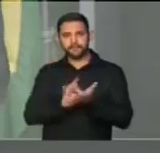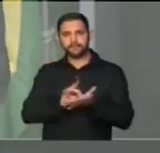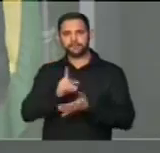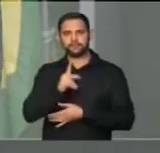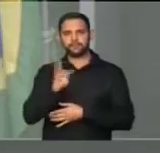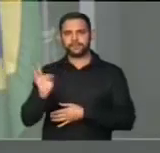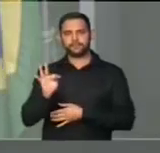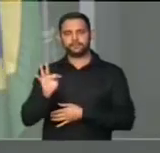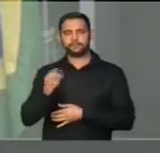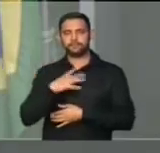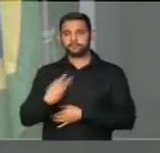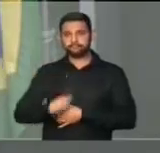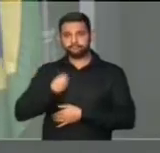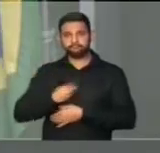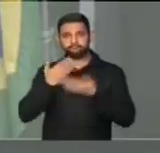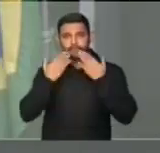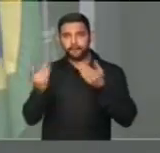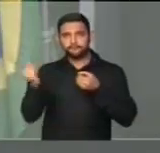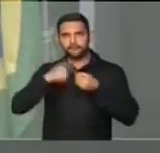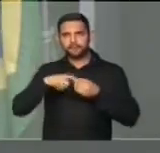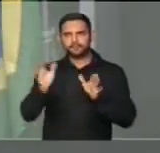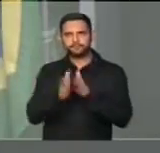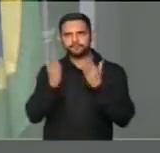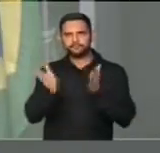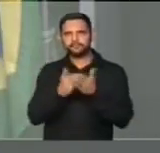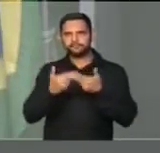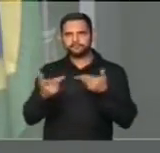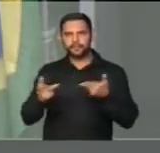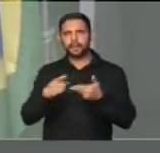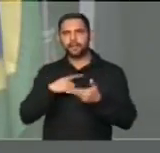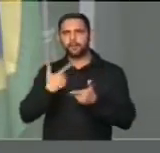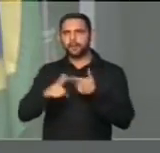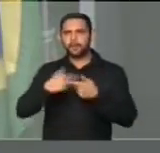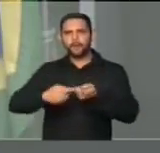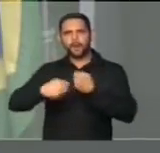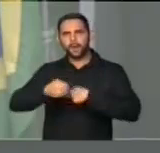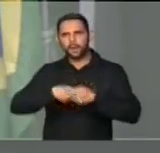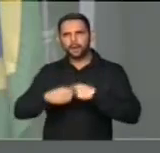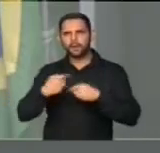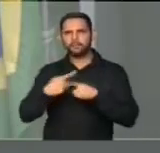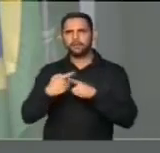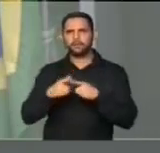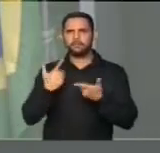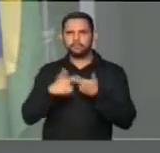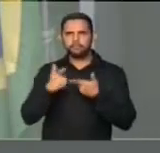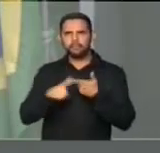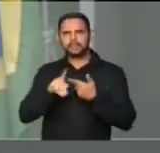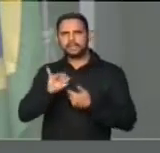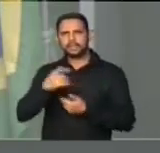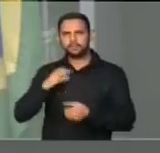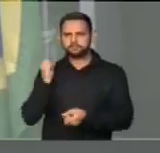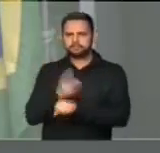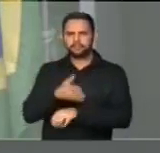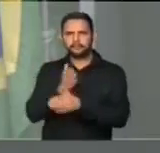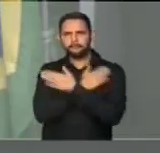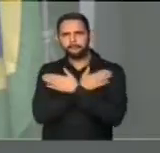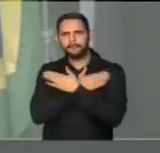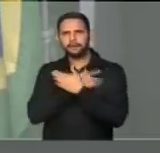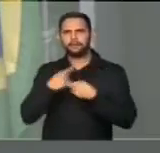PT. Está aqui a volta da miséria, a crise econômica, recessão, desemprego